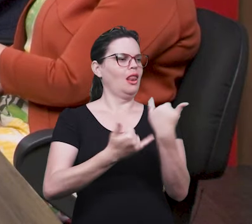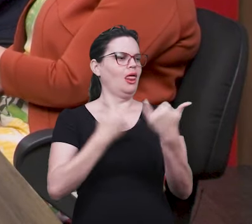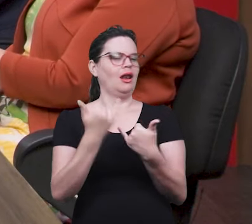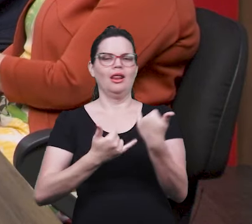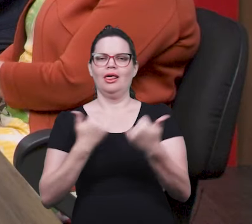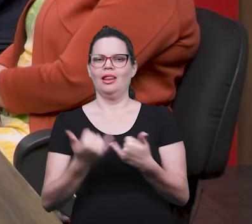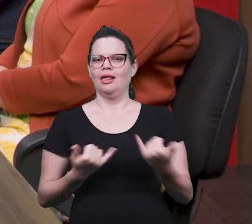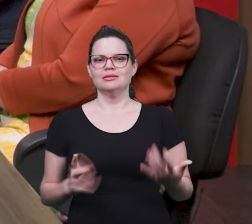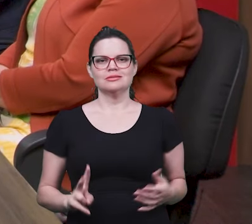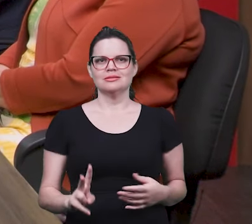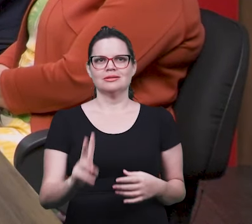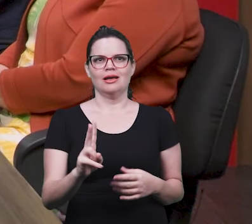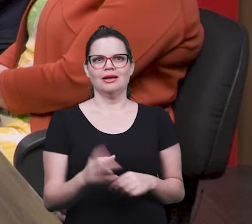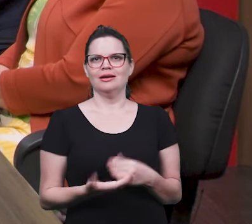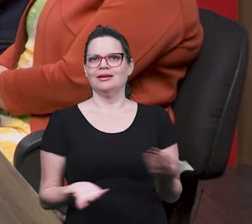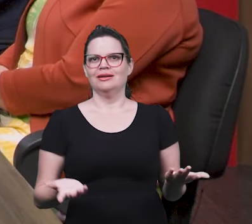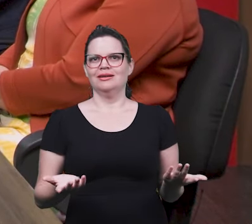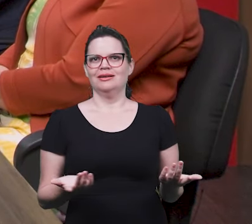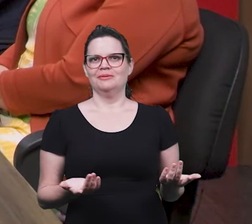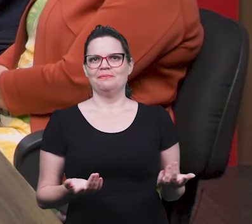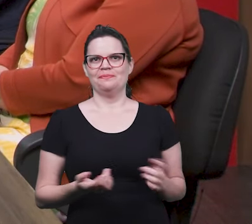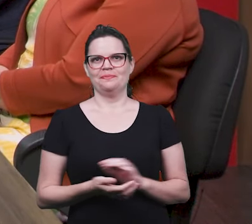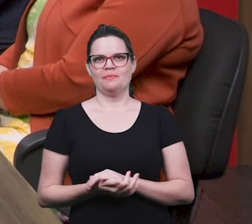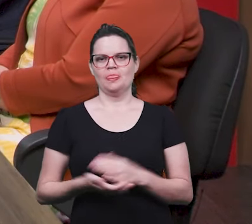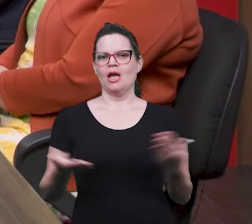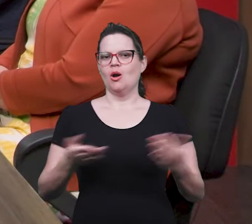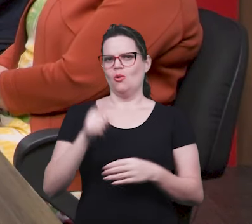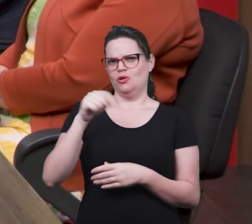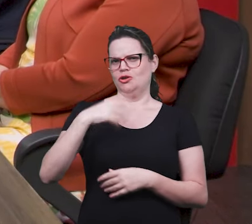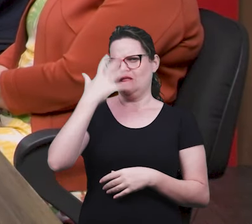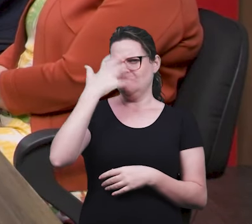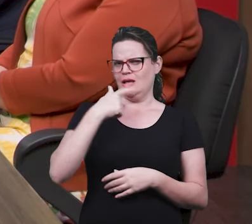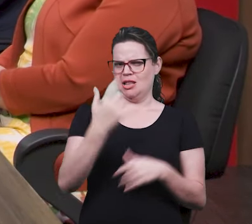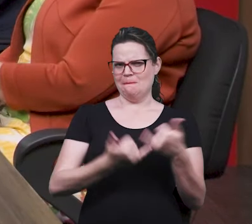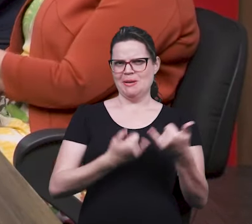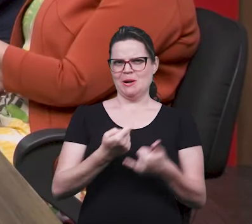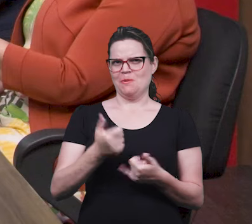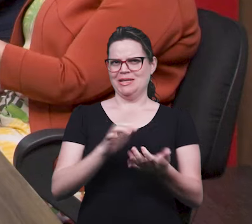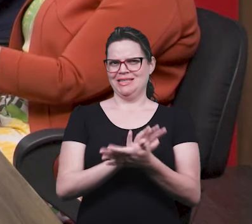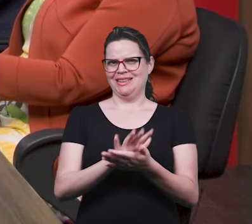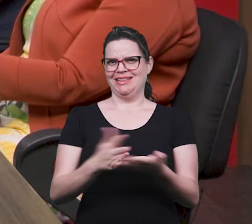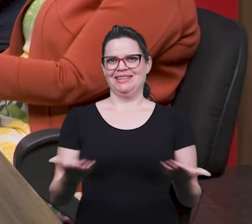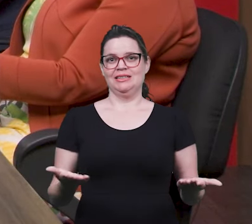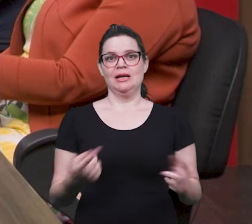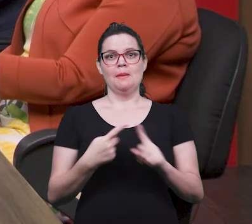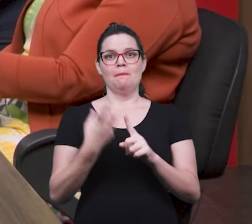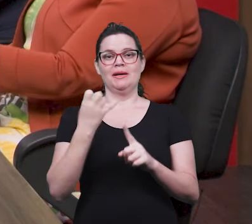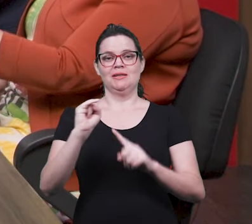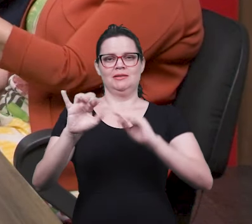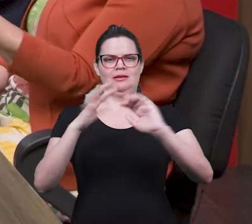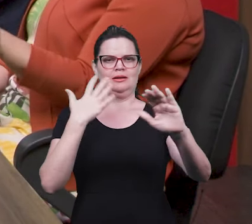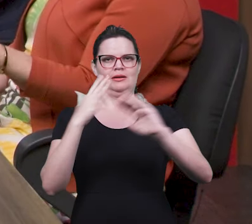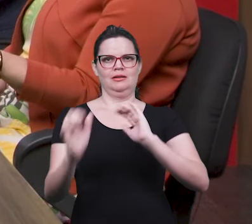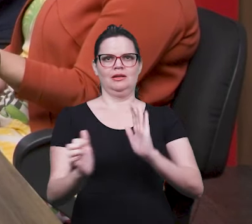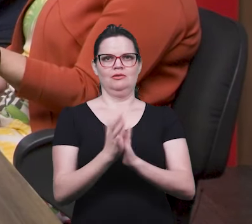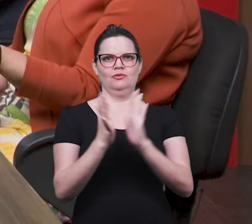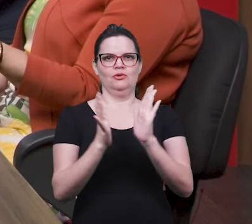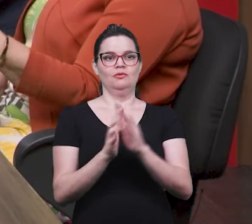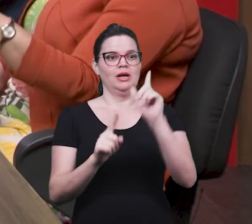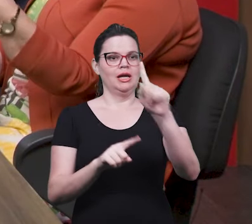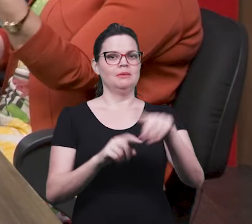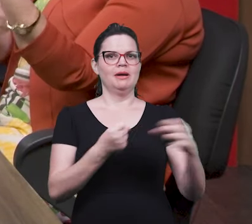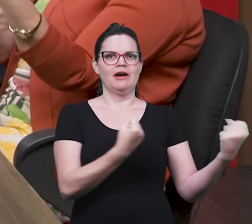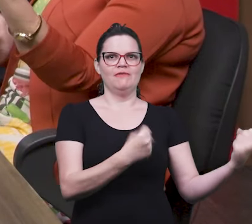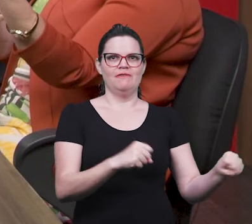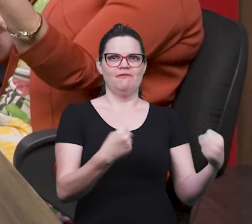Mas é uma coisa só daquele momento. Ele é uma pessoa muito séria. Hoje ele não brinca mais. Mas se a gente cantasse um louvor, ele pegava uma vassoura